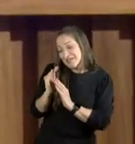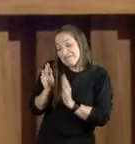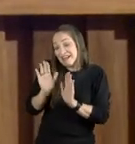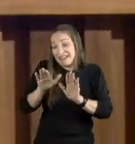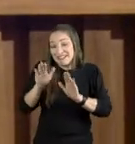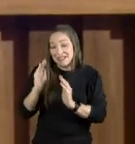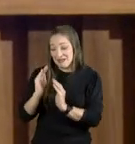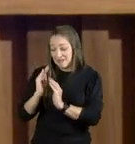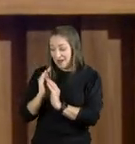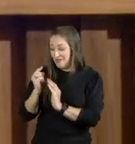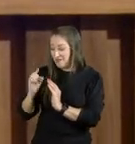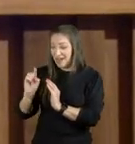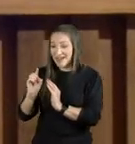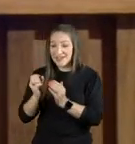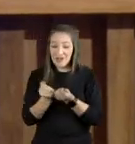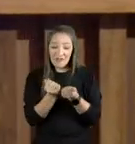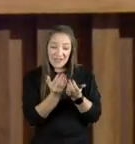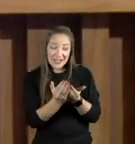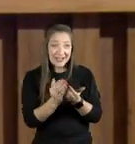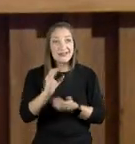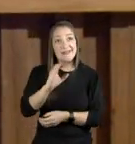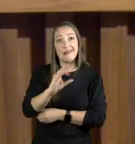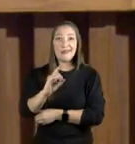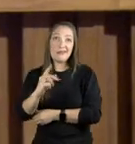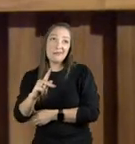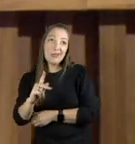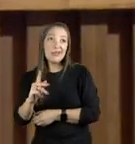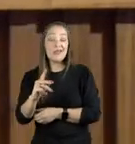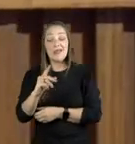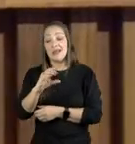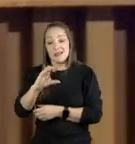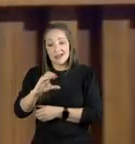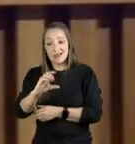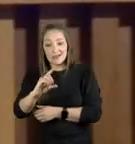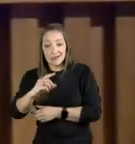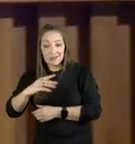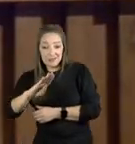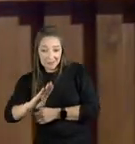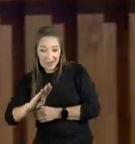oferecer CDB do Banco do Brasil, LCA do Banco do Brasil, Fundo de Investimento do Banco do Brasil.